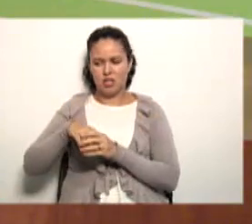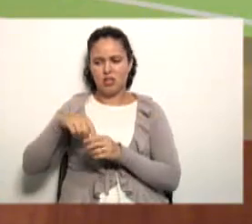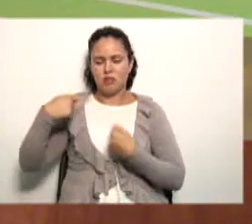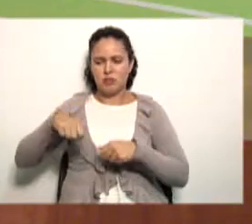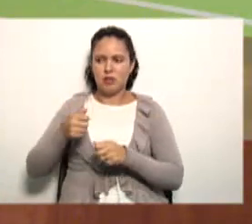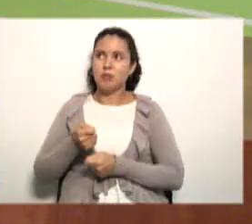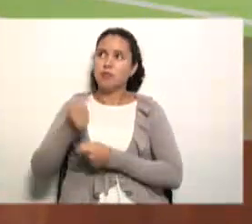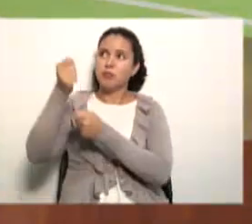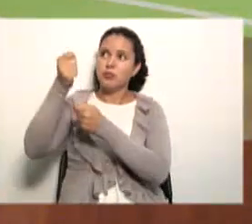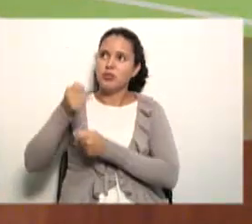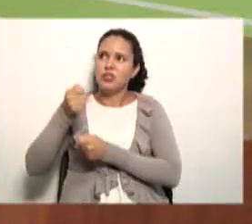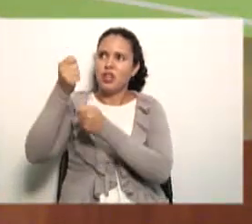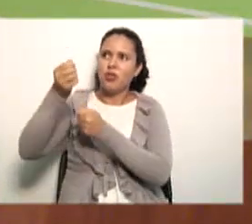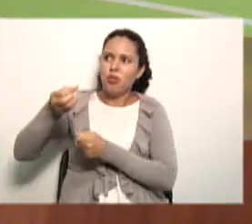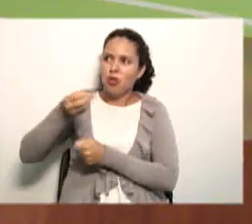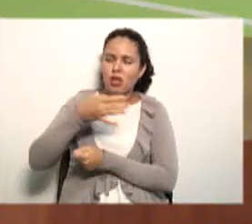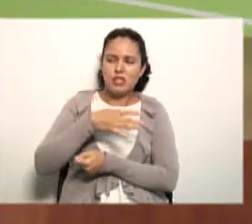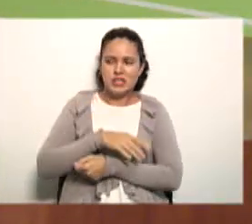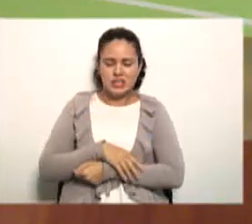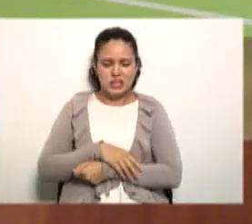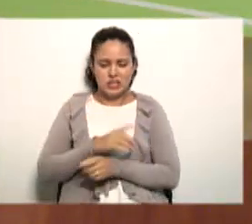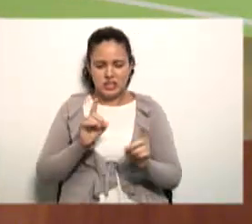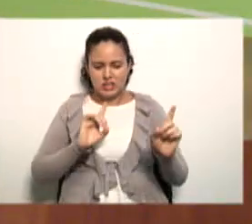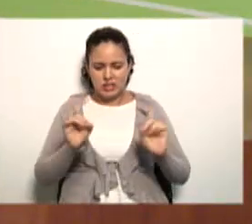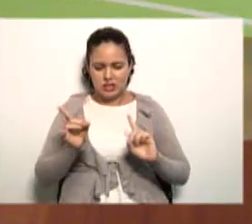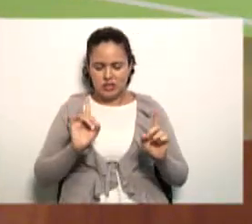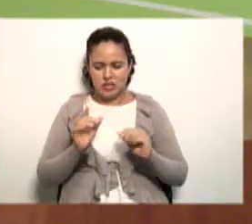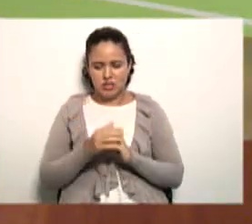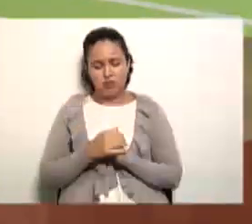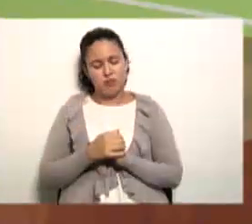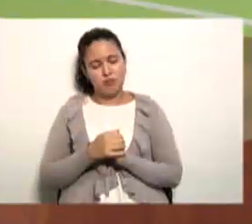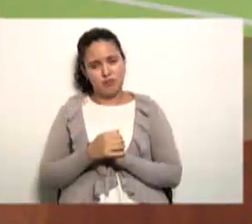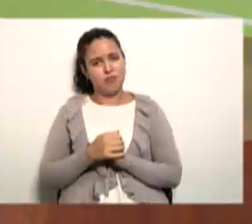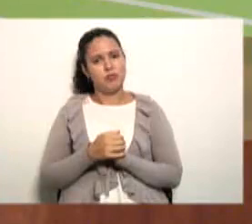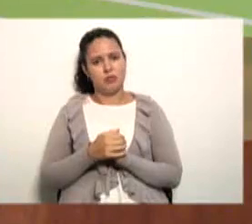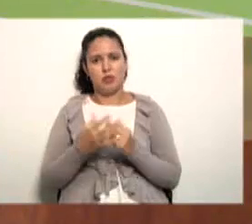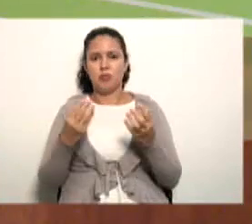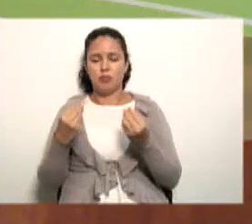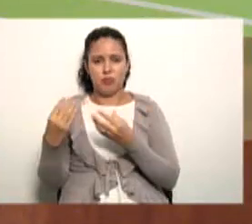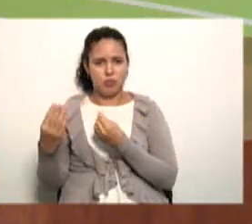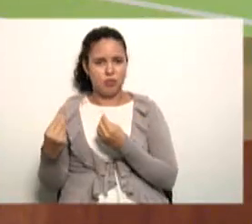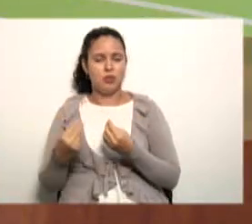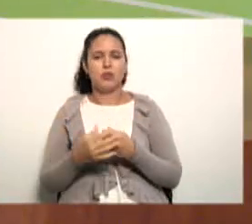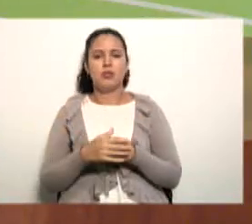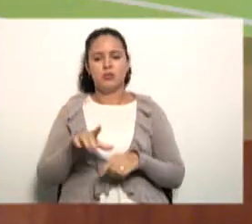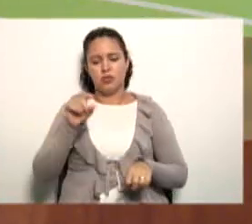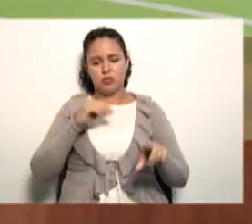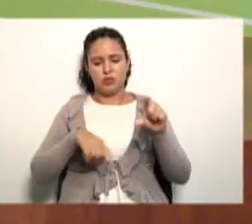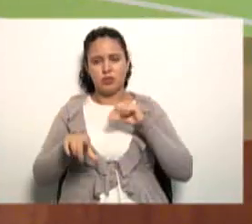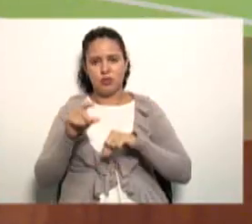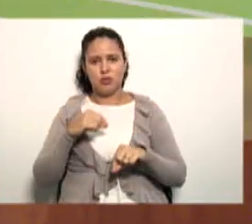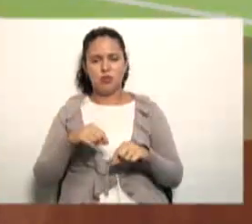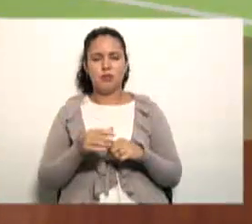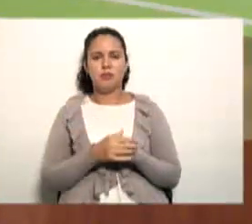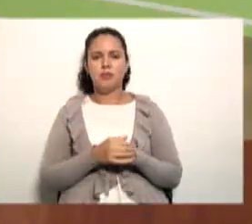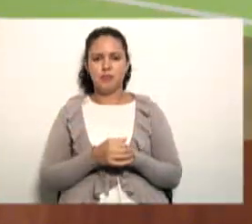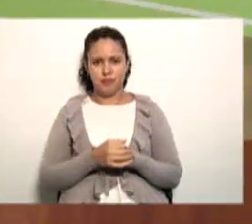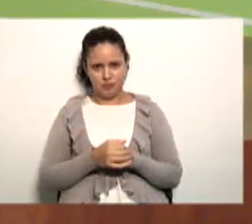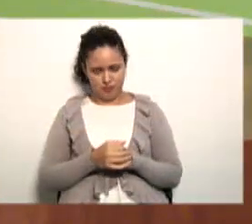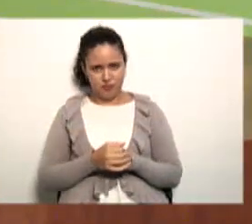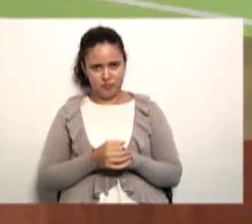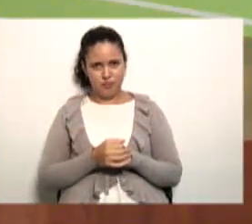para estar dentro de sala estudando, como vocês, buscando benefício futuro, buscando ganhos